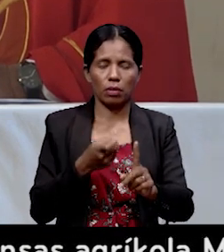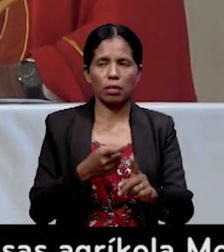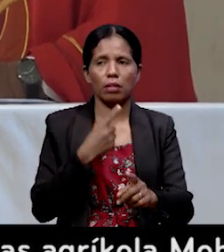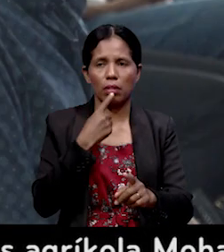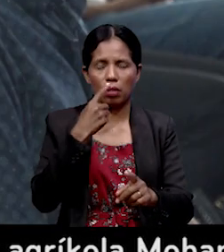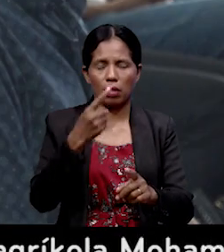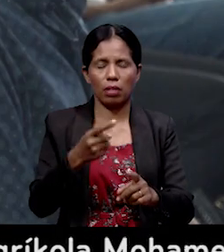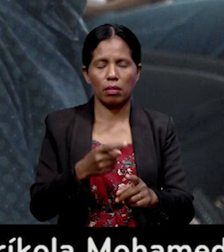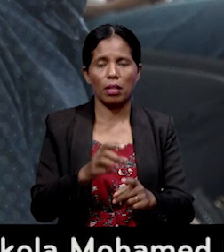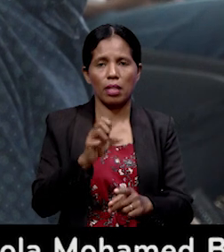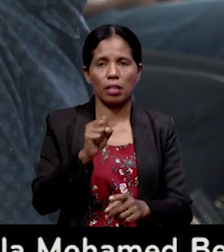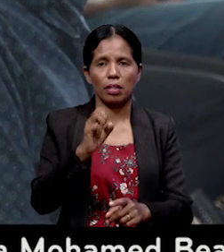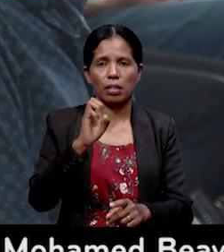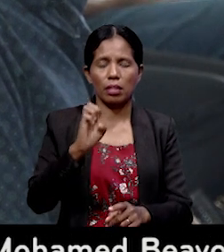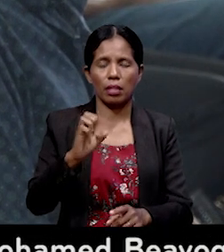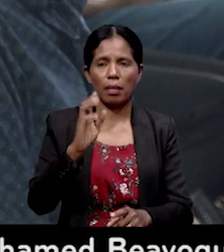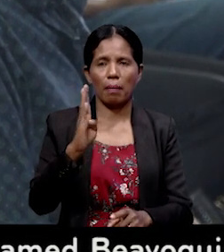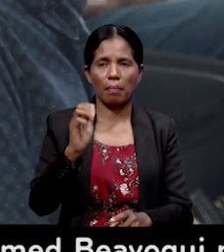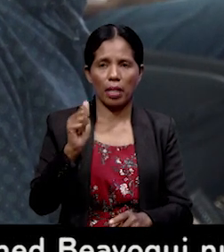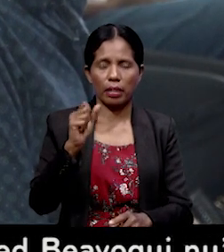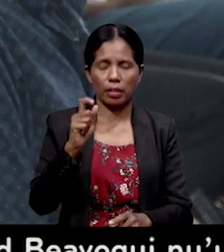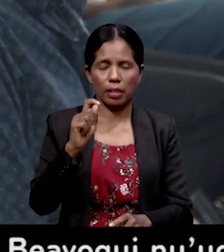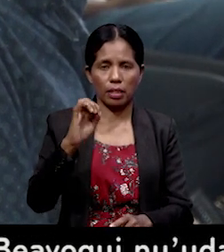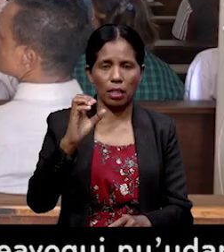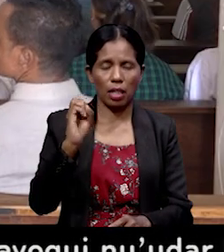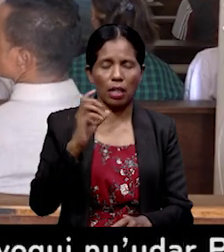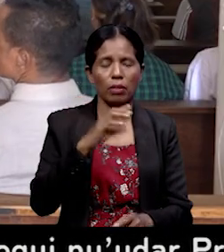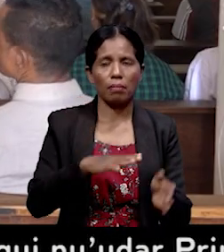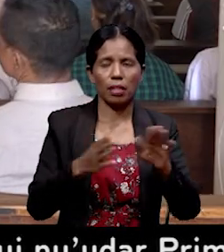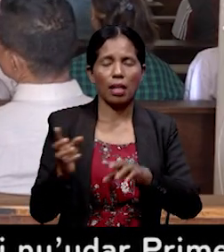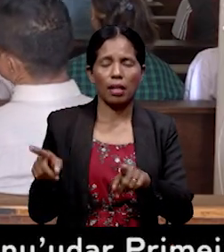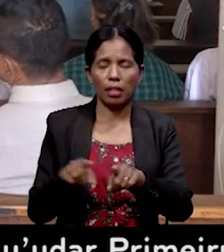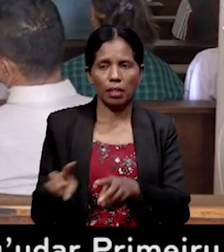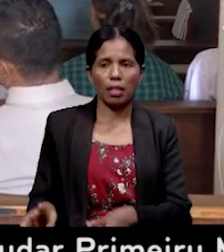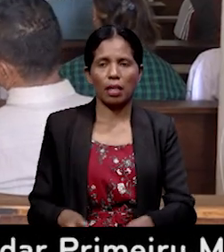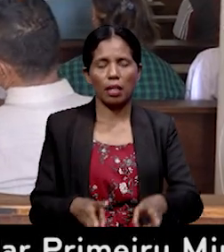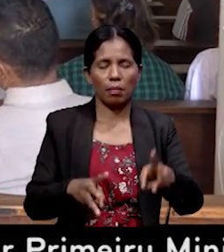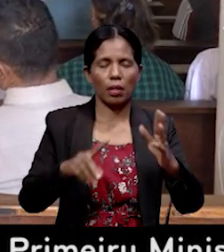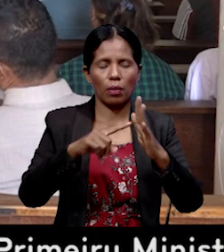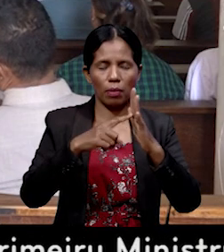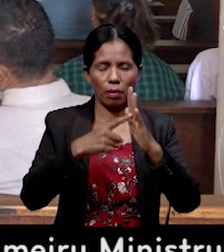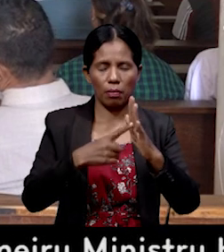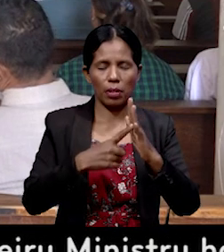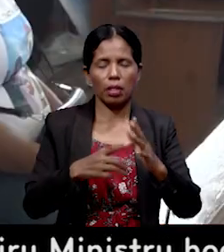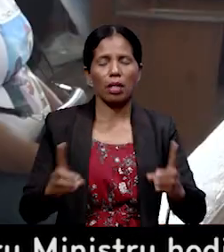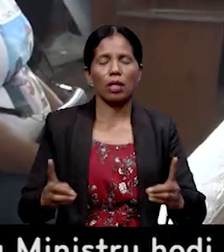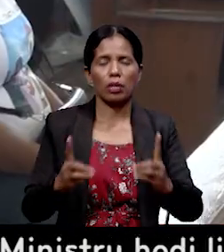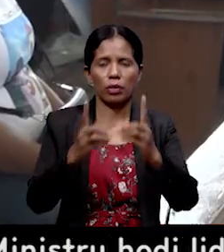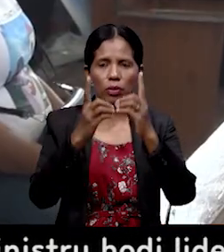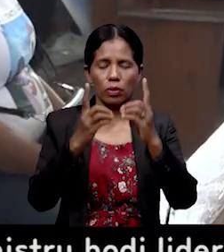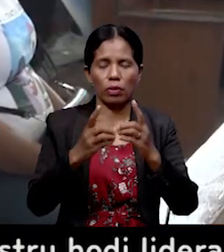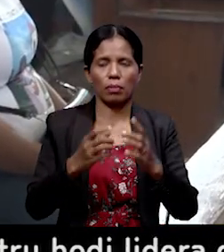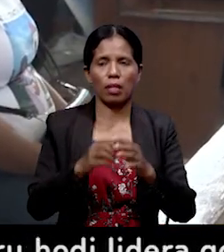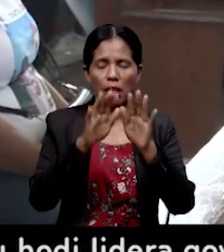hateten, Sebastião Gomes nia mate hanesandalam ba joven sira, hodi ha ho luta contra regime nebe hanehan